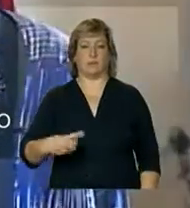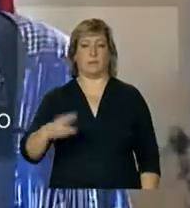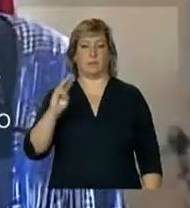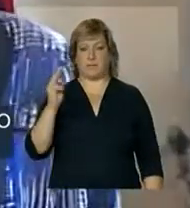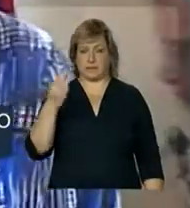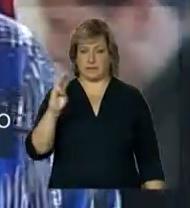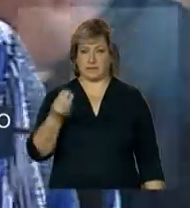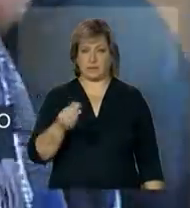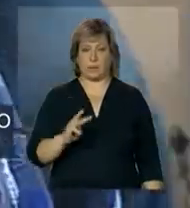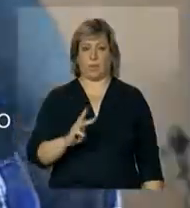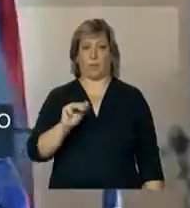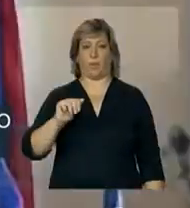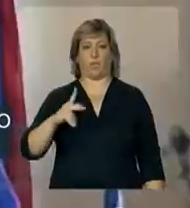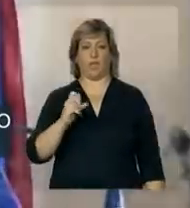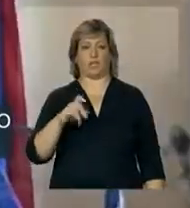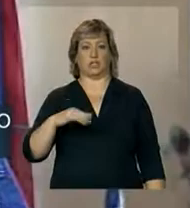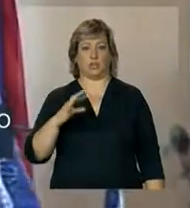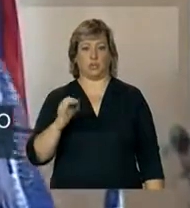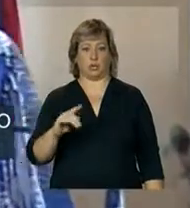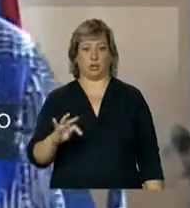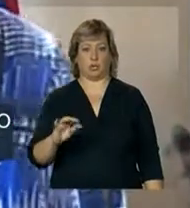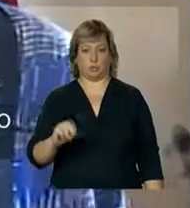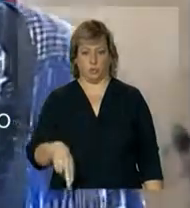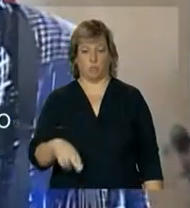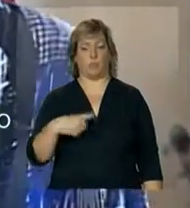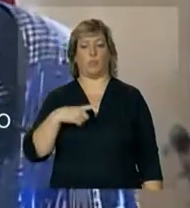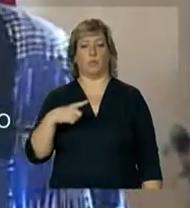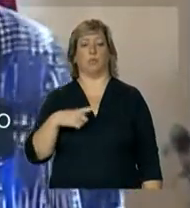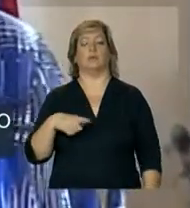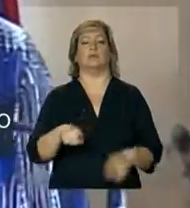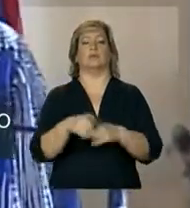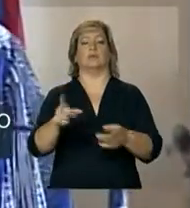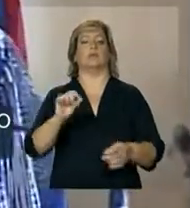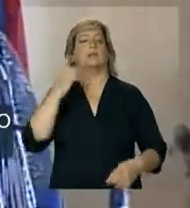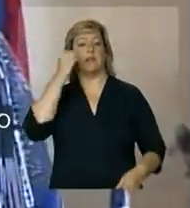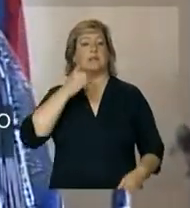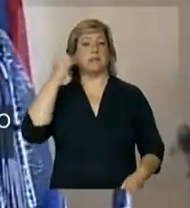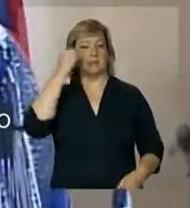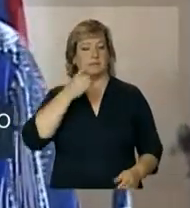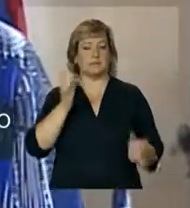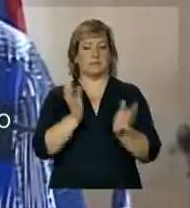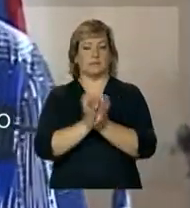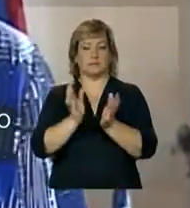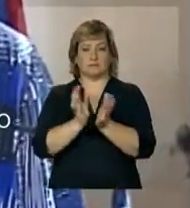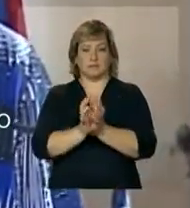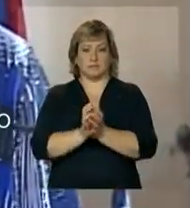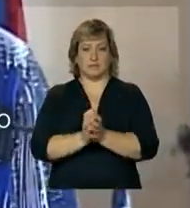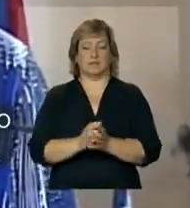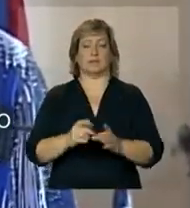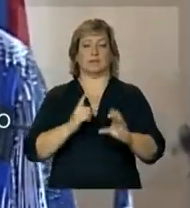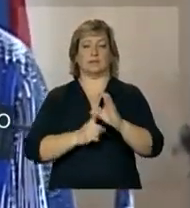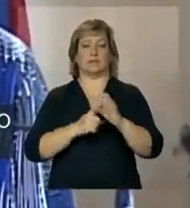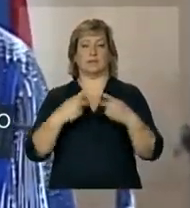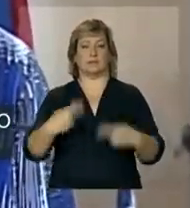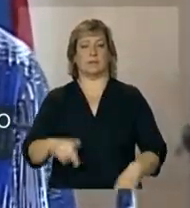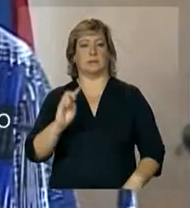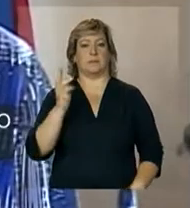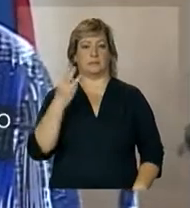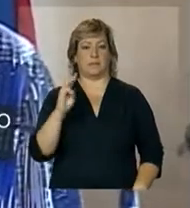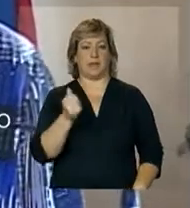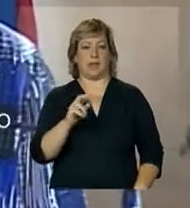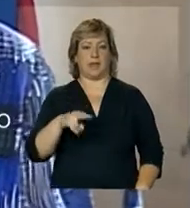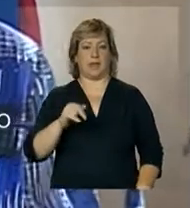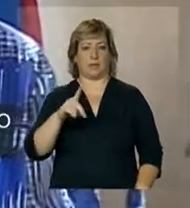Maranhão, Washington Luiz Oliveira, o deputado presidente da Assembleia Legislativa do Maranhão,